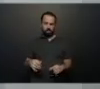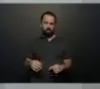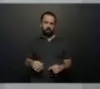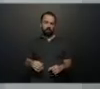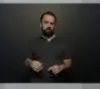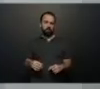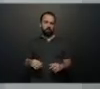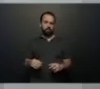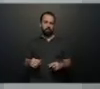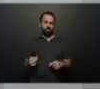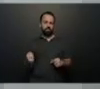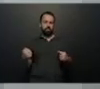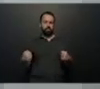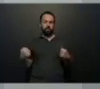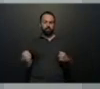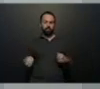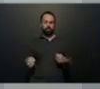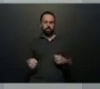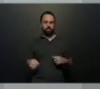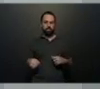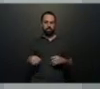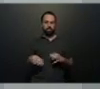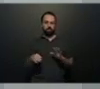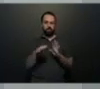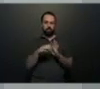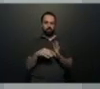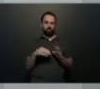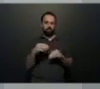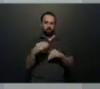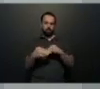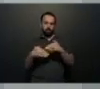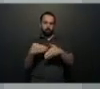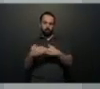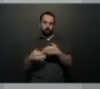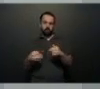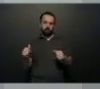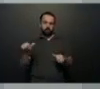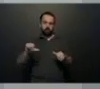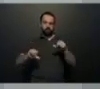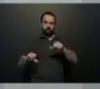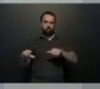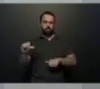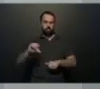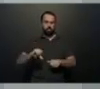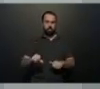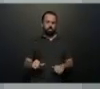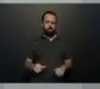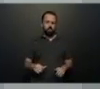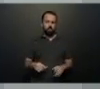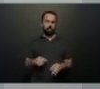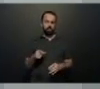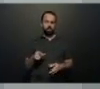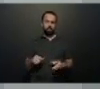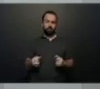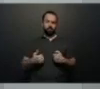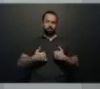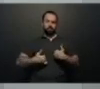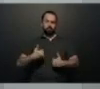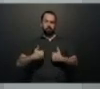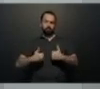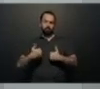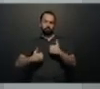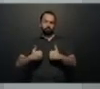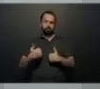por um tratamento com vários produtos químicos. Mais tarde, você resolve jogar futebol,